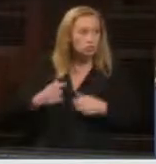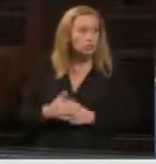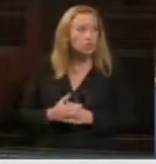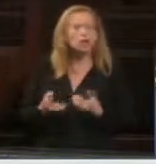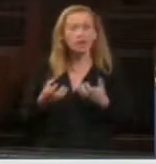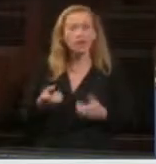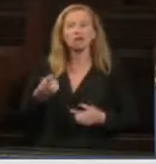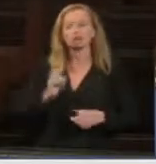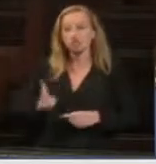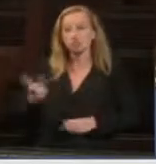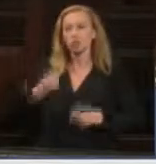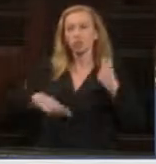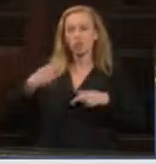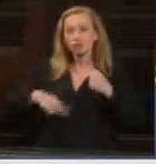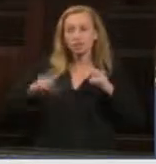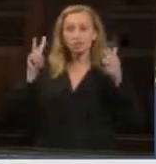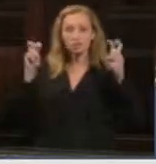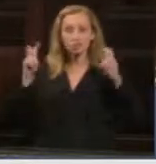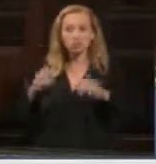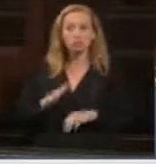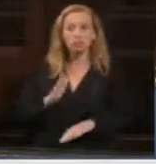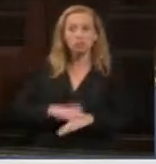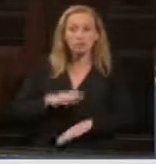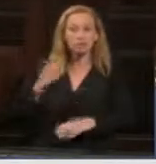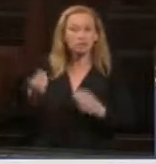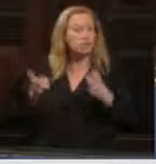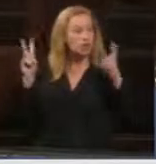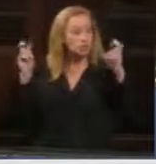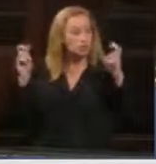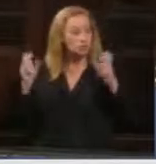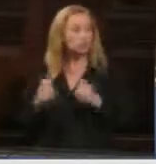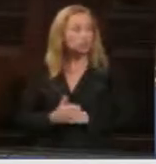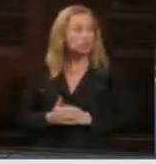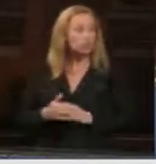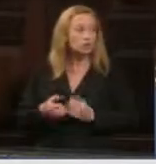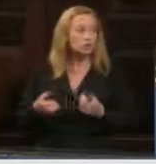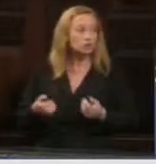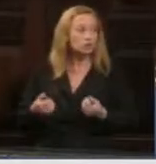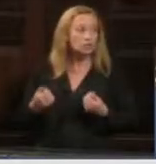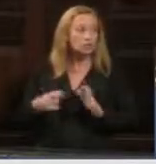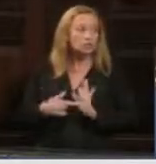continuar debatendo sobre isso que tem mais elementos do que nos parece mostrar a filosofia muito obrigado